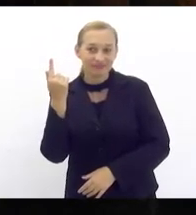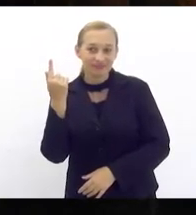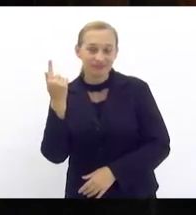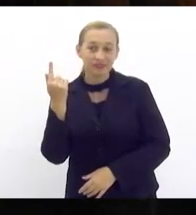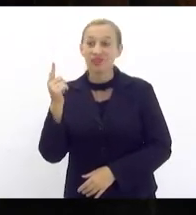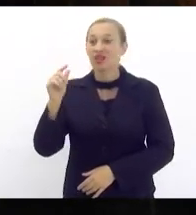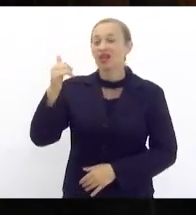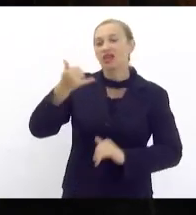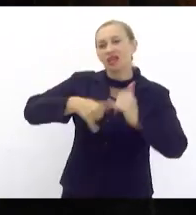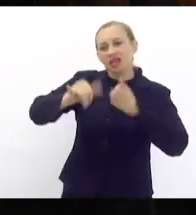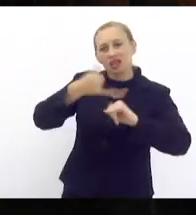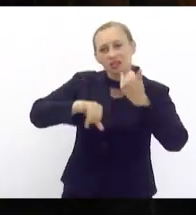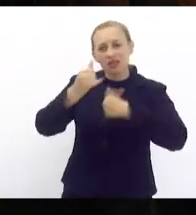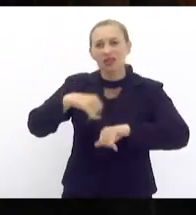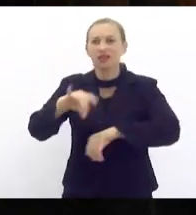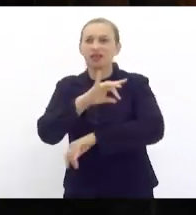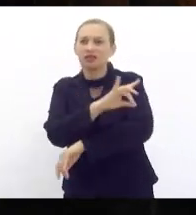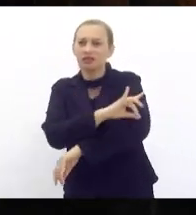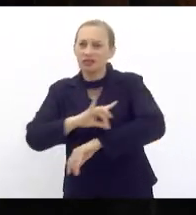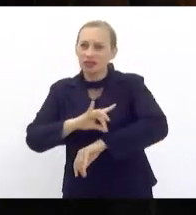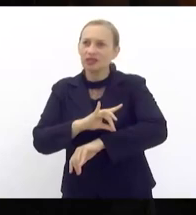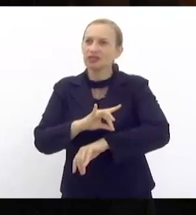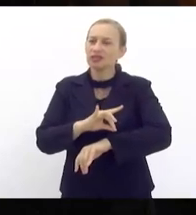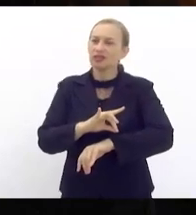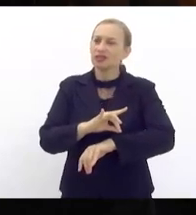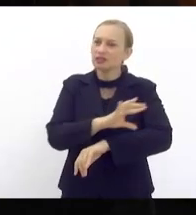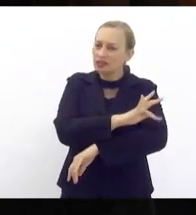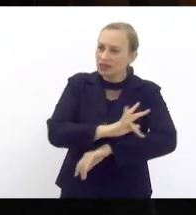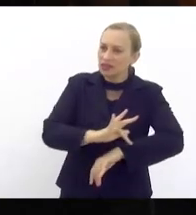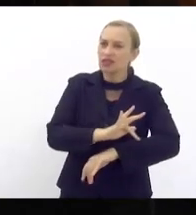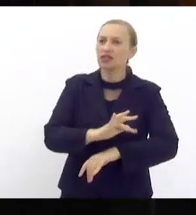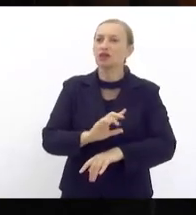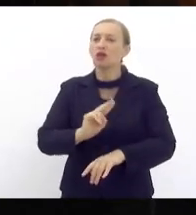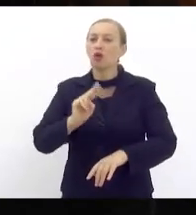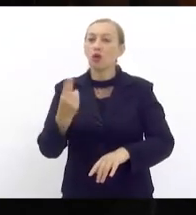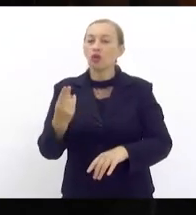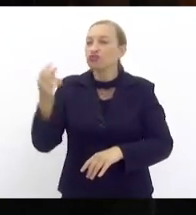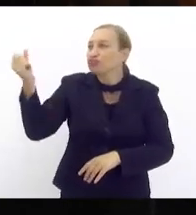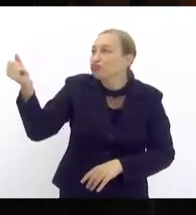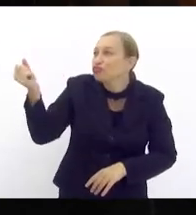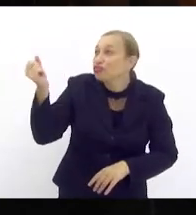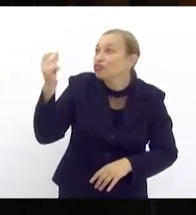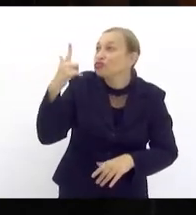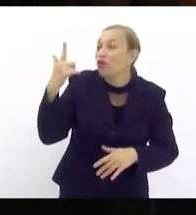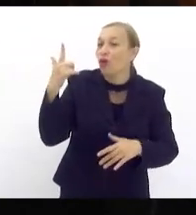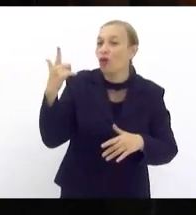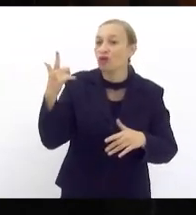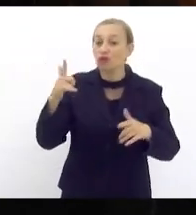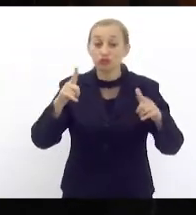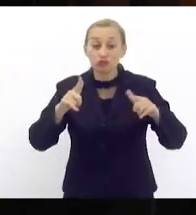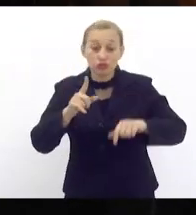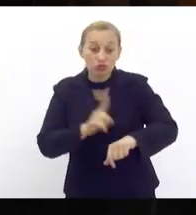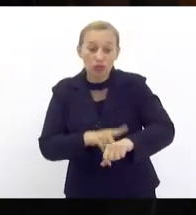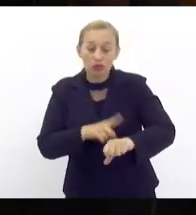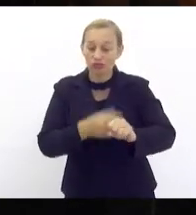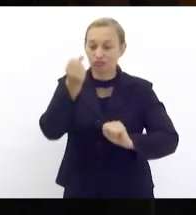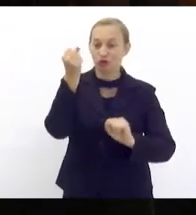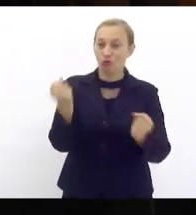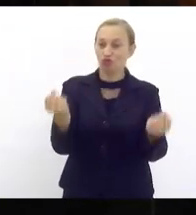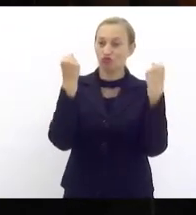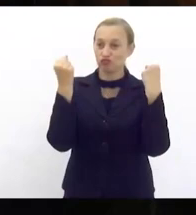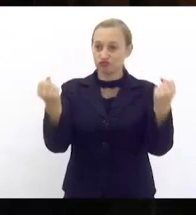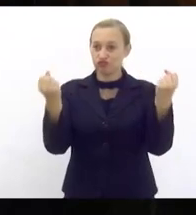química física ou tomando banho de sol enquanto fazem educação física